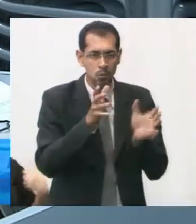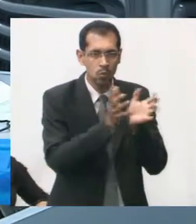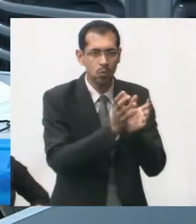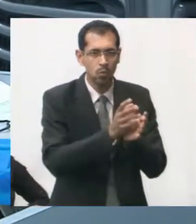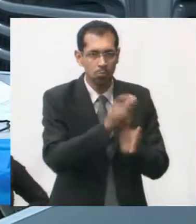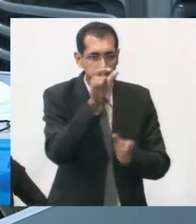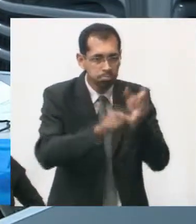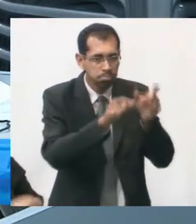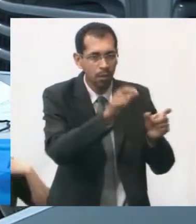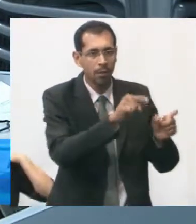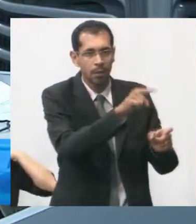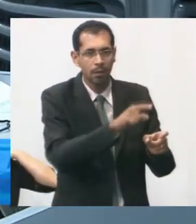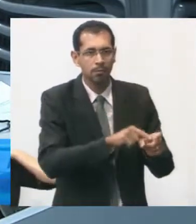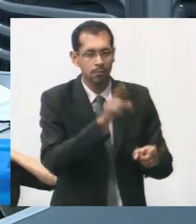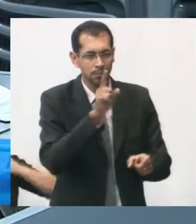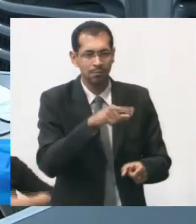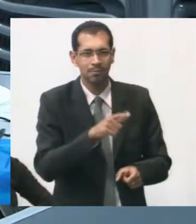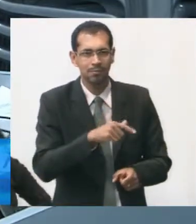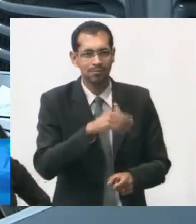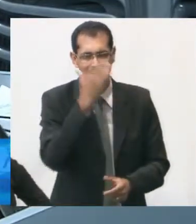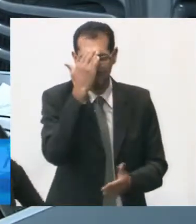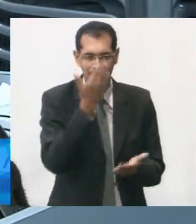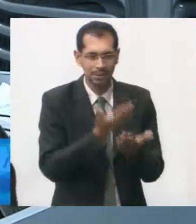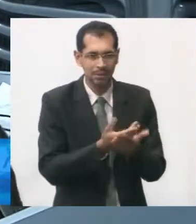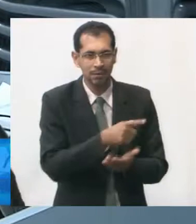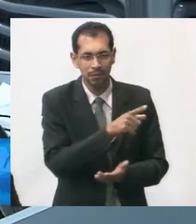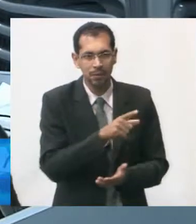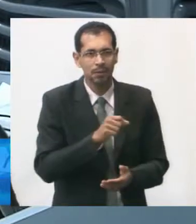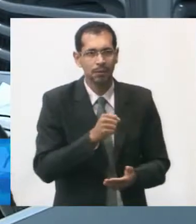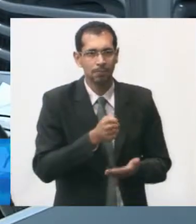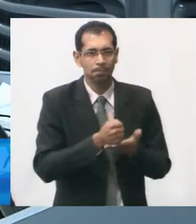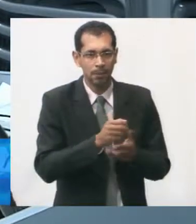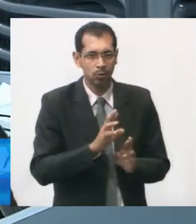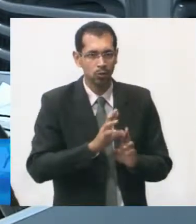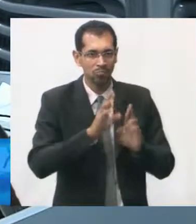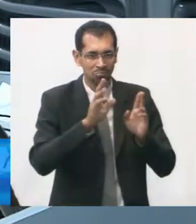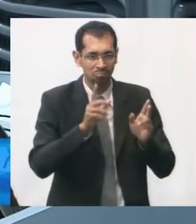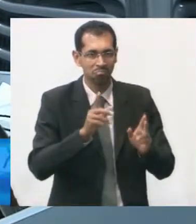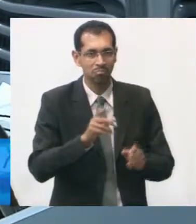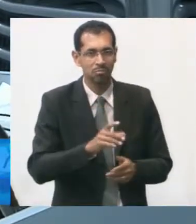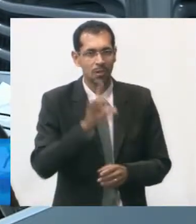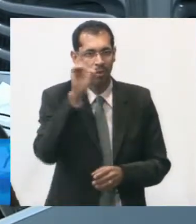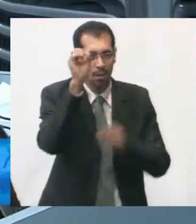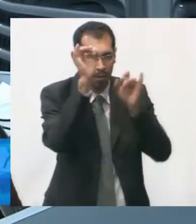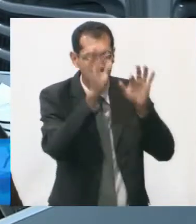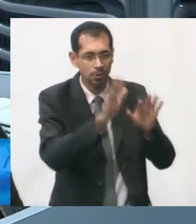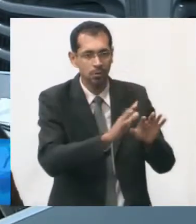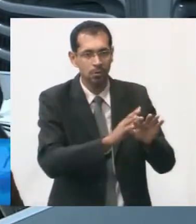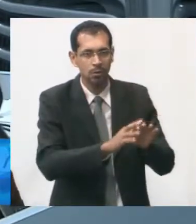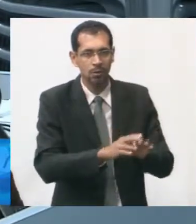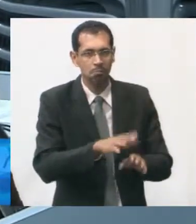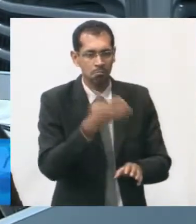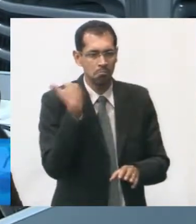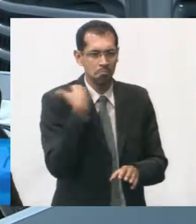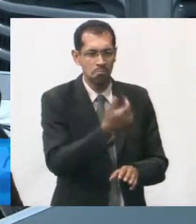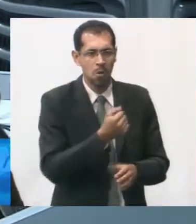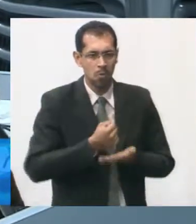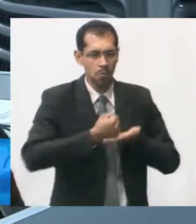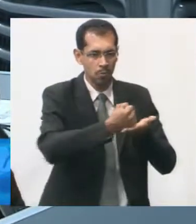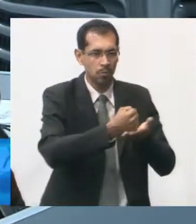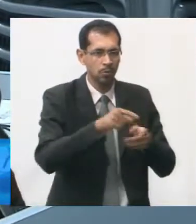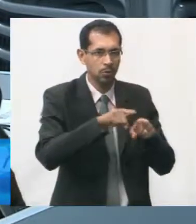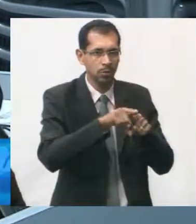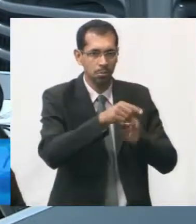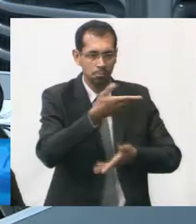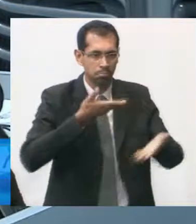essa chapa veio para fazer toda a diferença. Conte com a gente, parabéns, Deus abençoe mesmo. Inclusive nosso amigo Ricardo tem